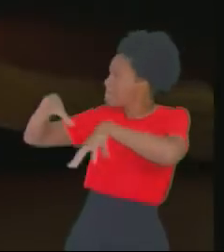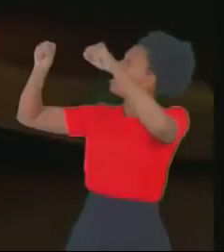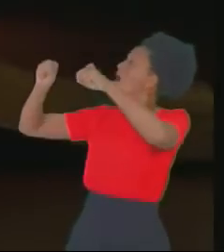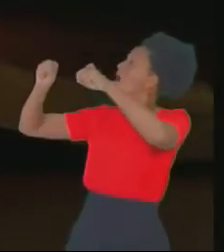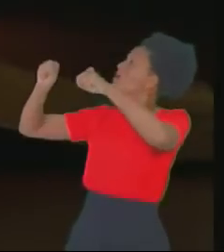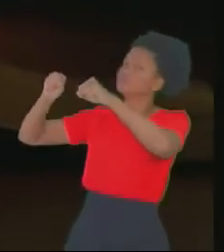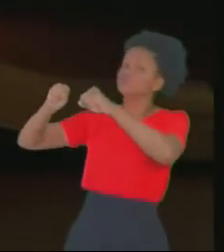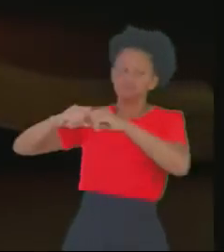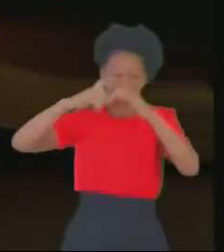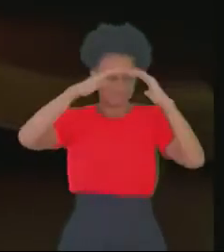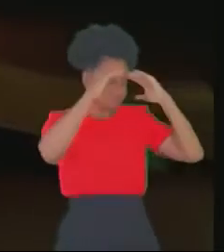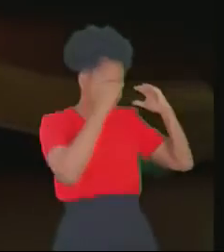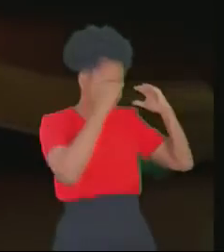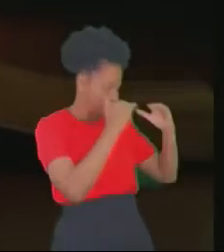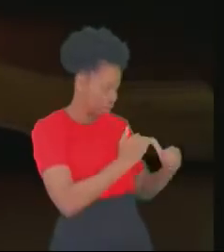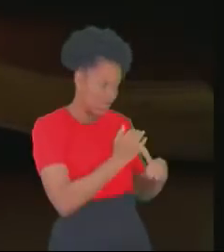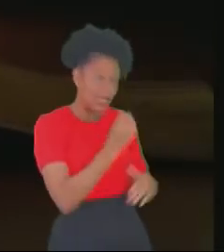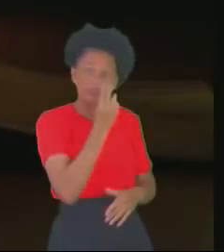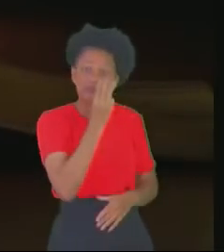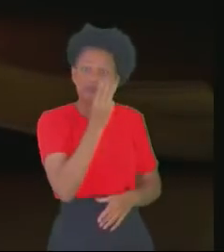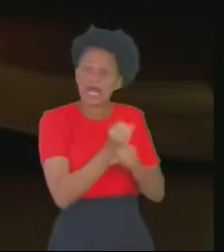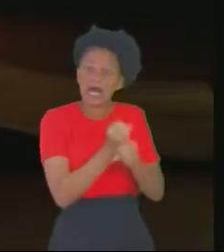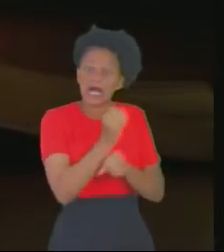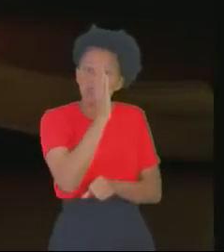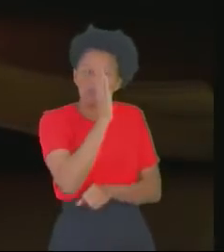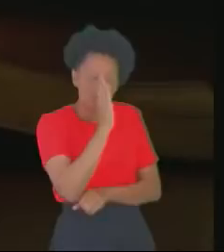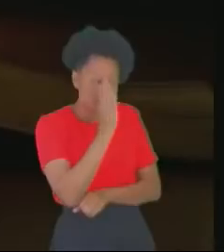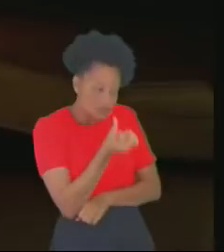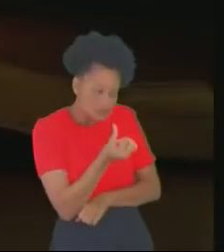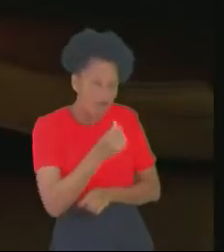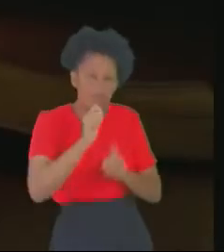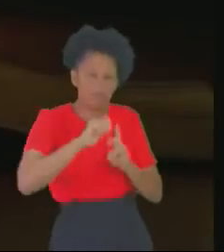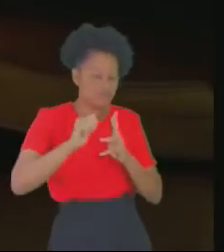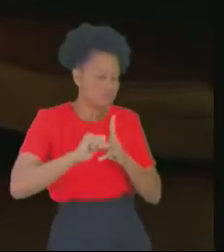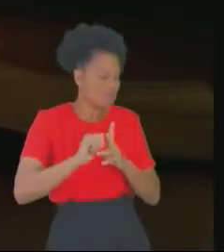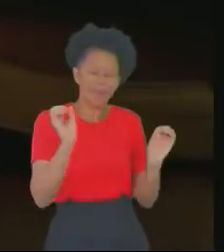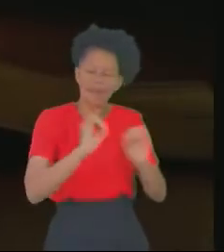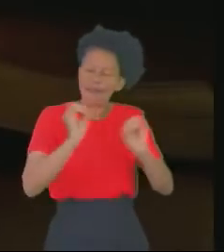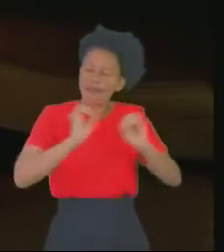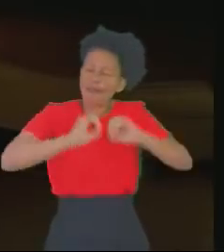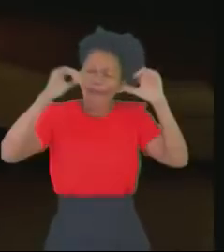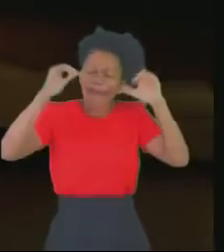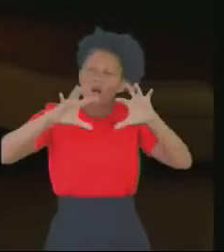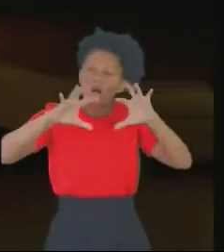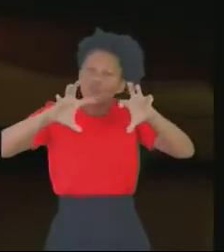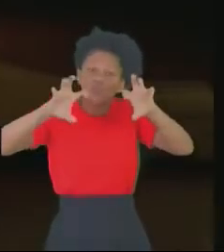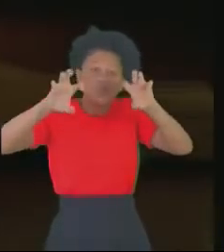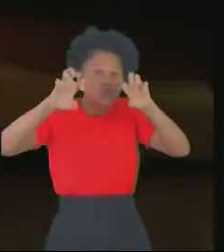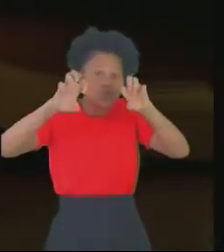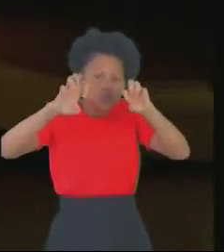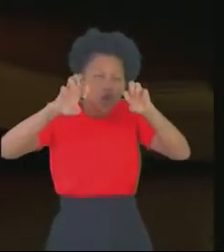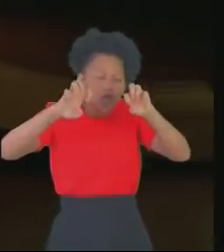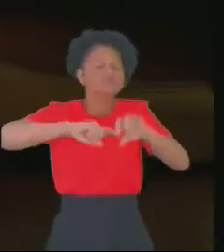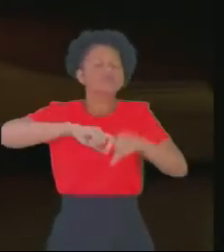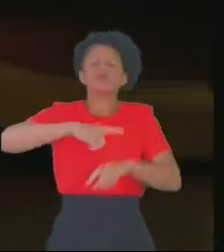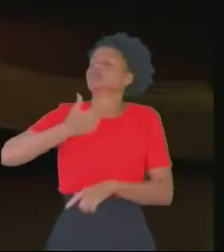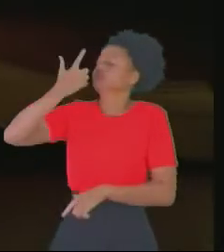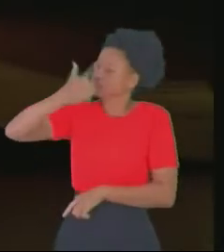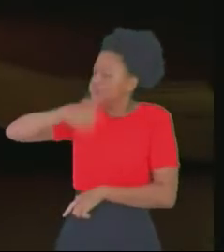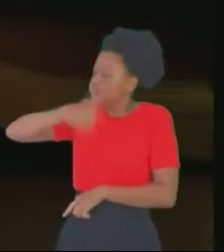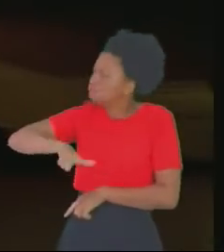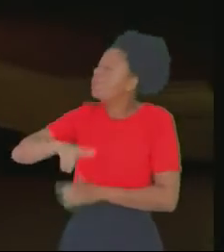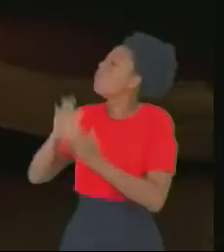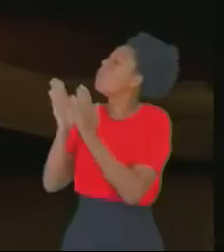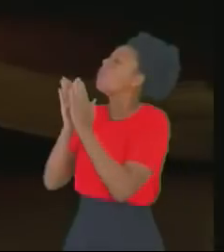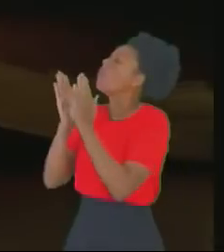3 anos e 6 meses, não choveu sobre a terra. E orou outra vez. E